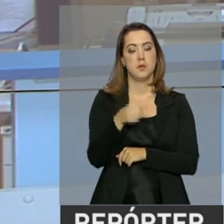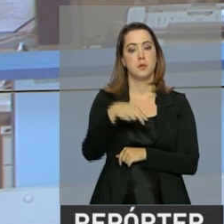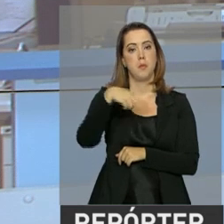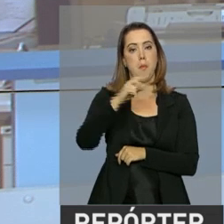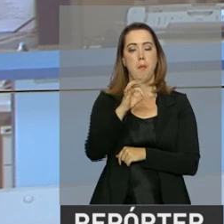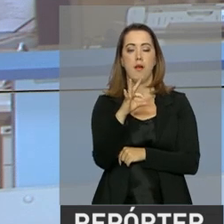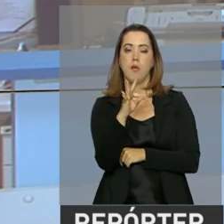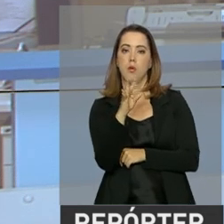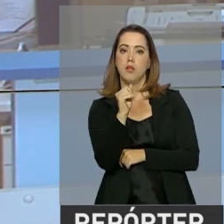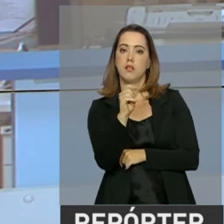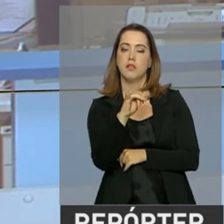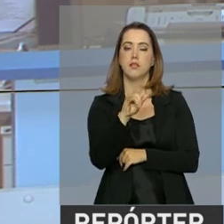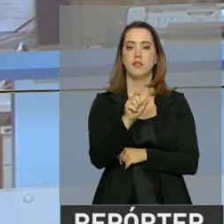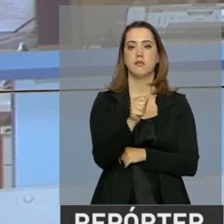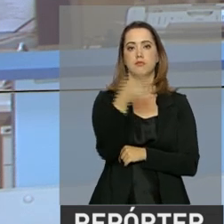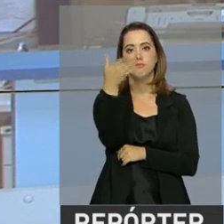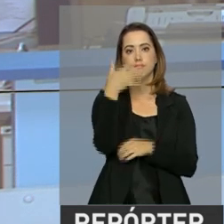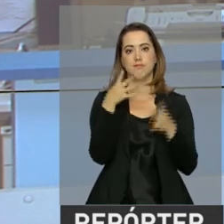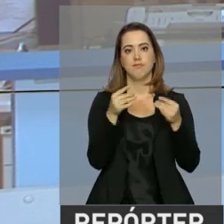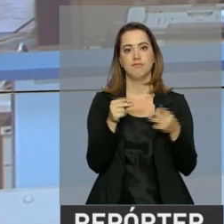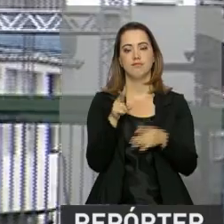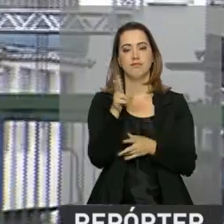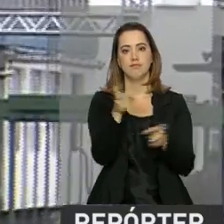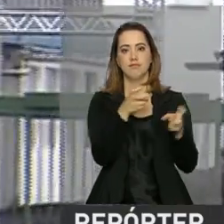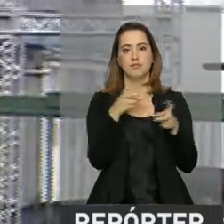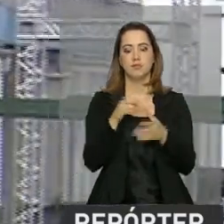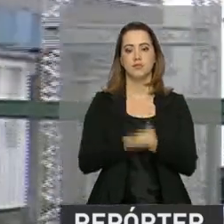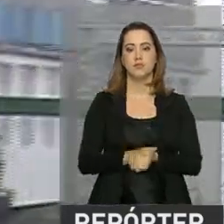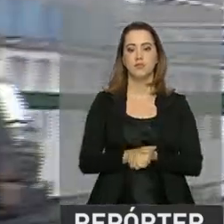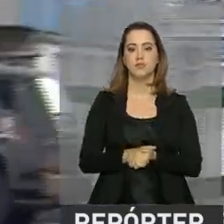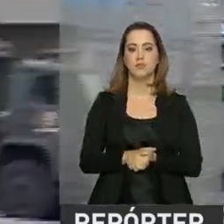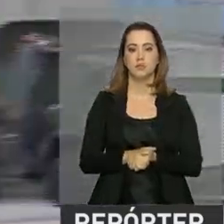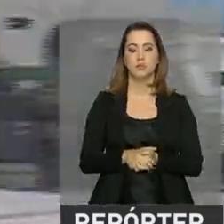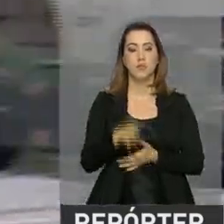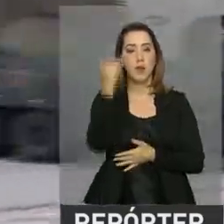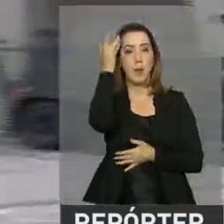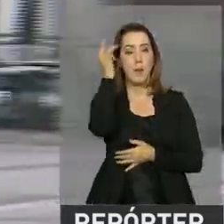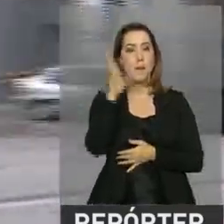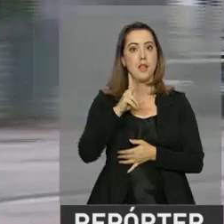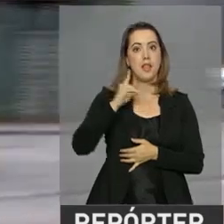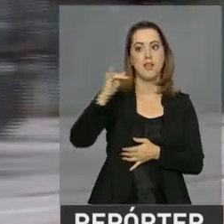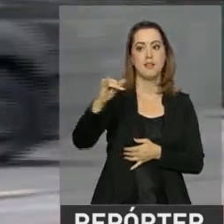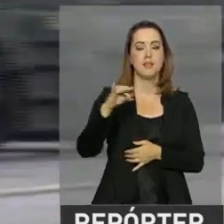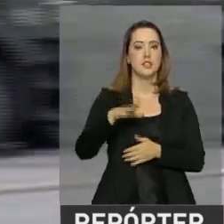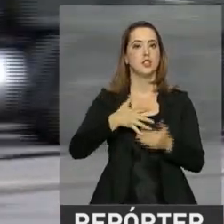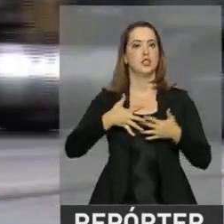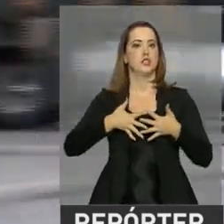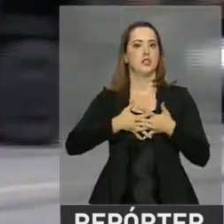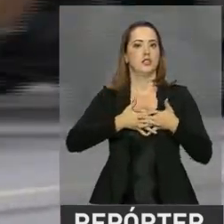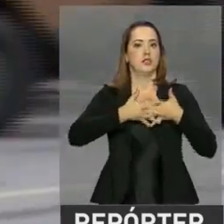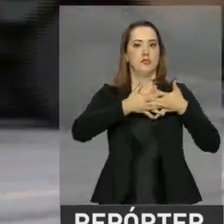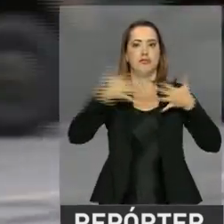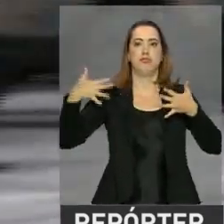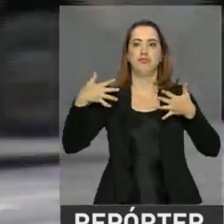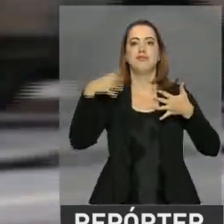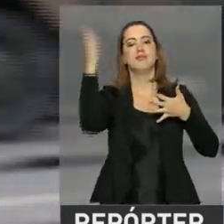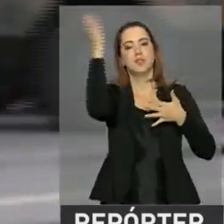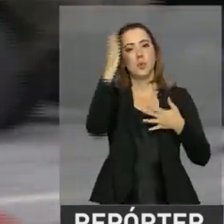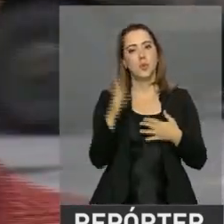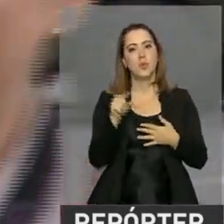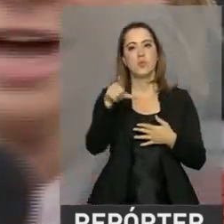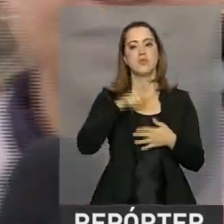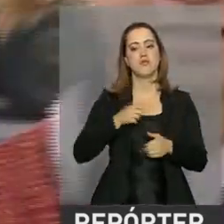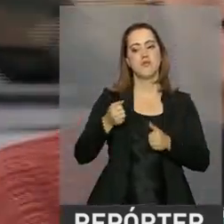fala sobre a previsão do desfile na capital paulista amanhã é dia de comemorar a independência do país e tem